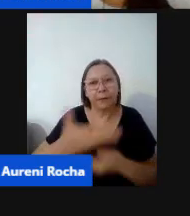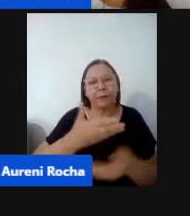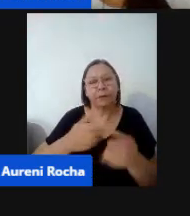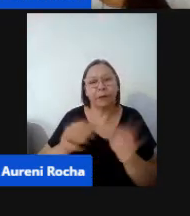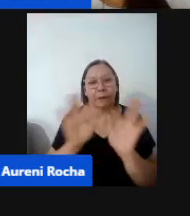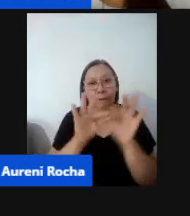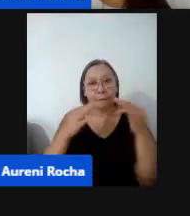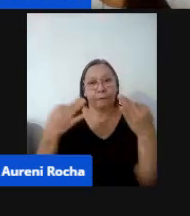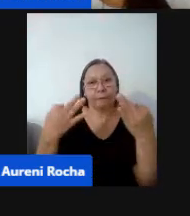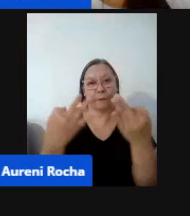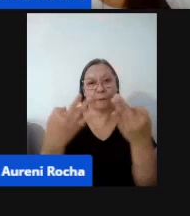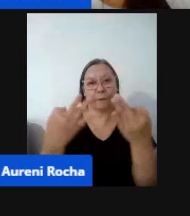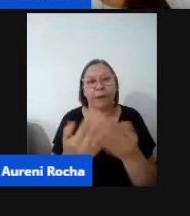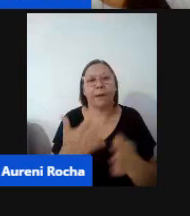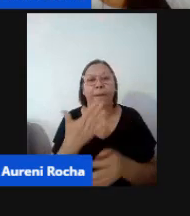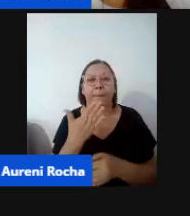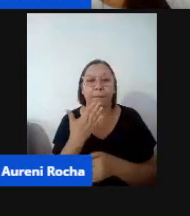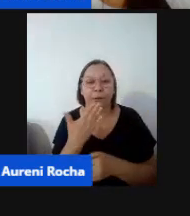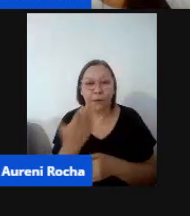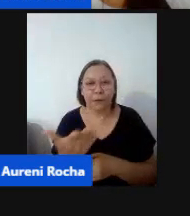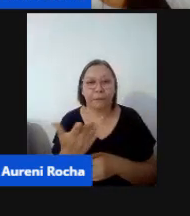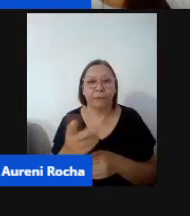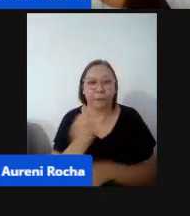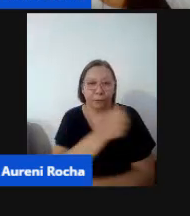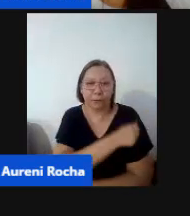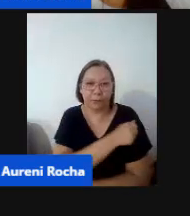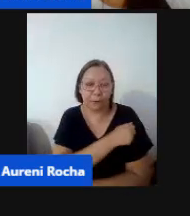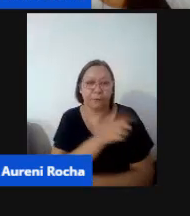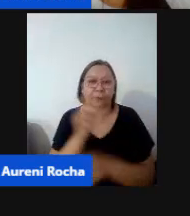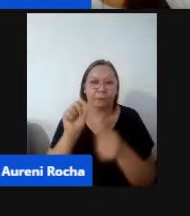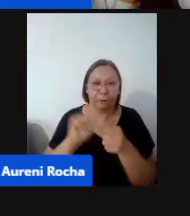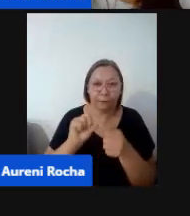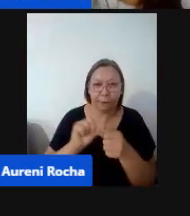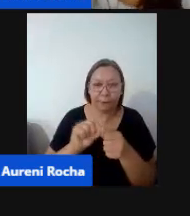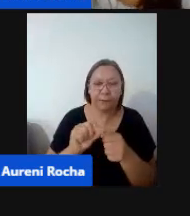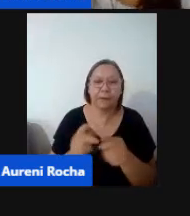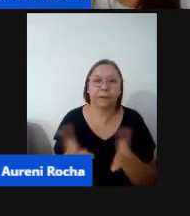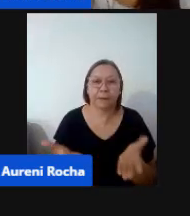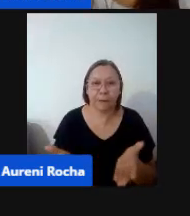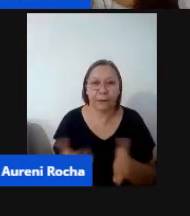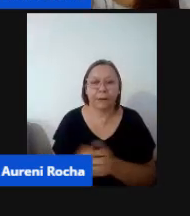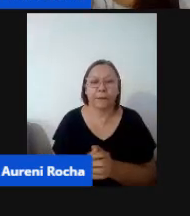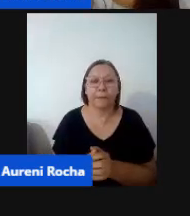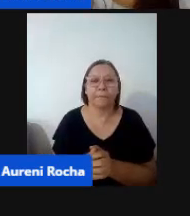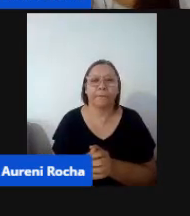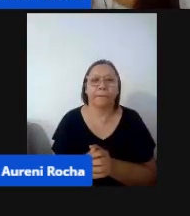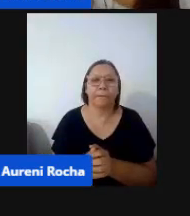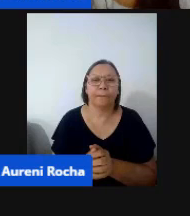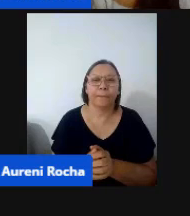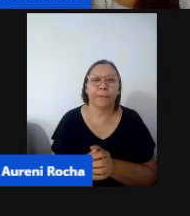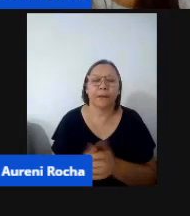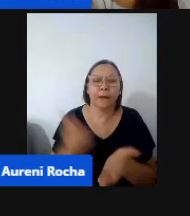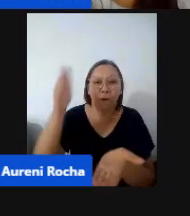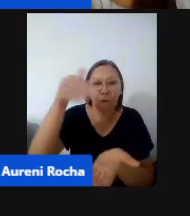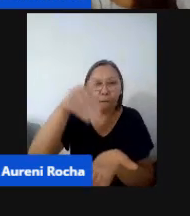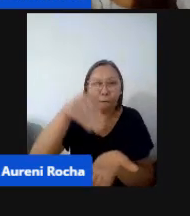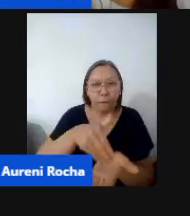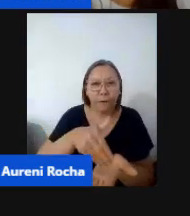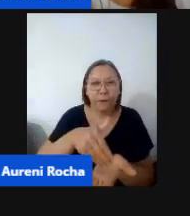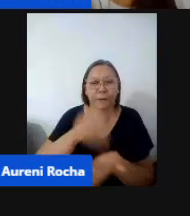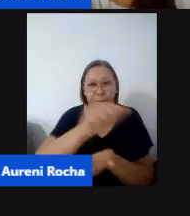que os alunos realizem e observem só que ali, ao final da atividade, após a